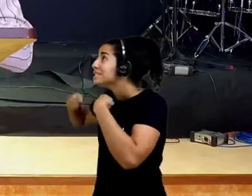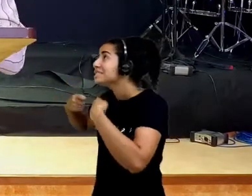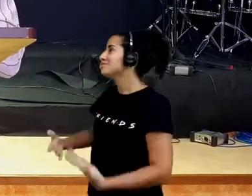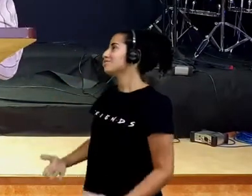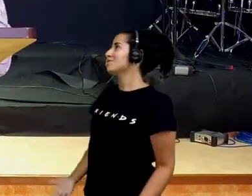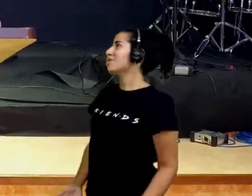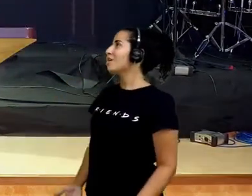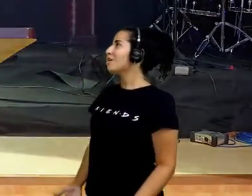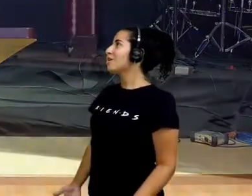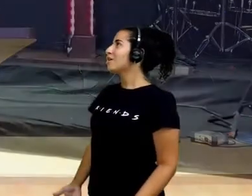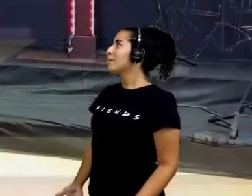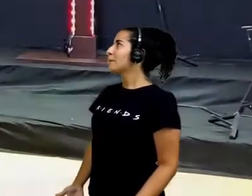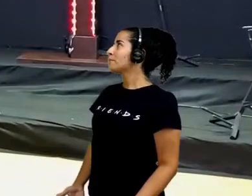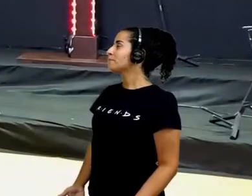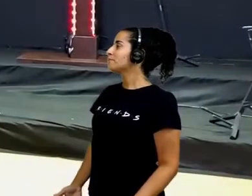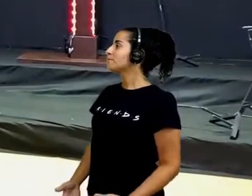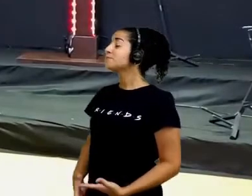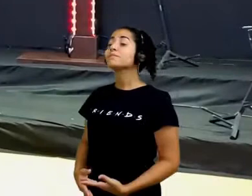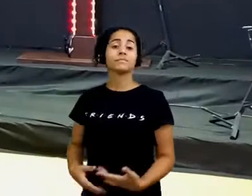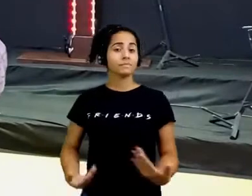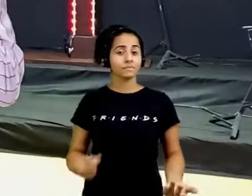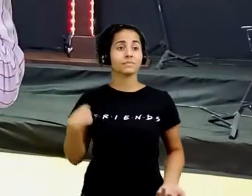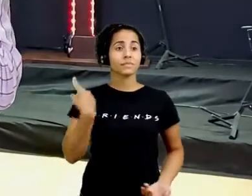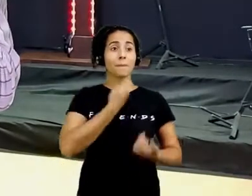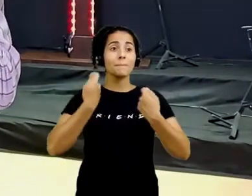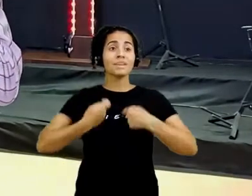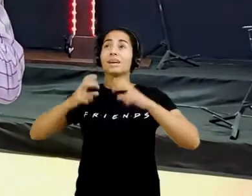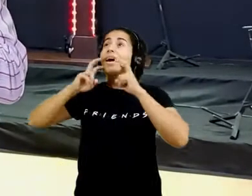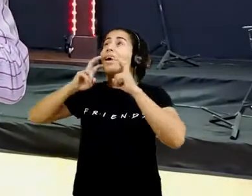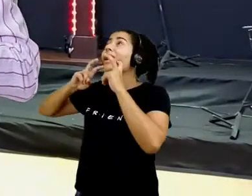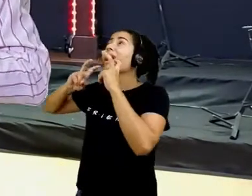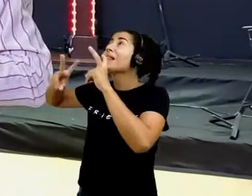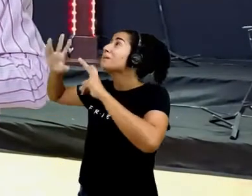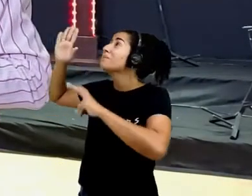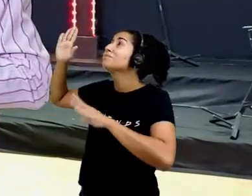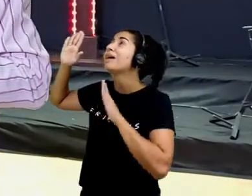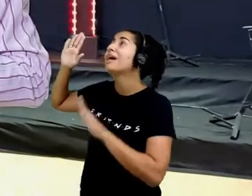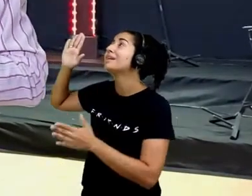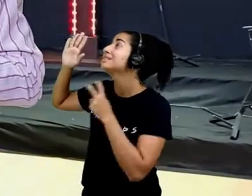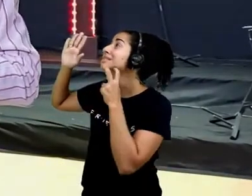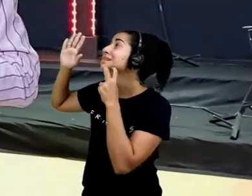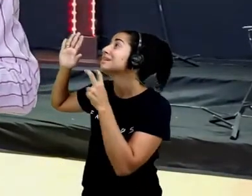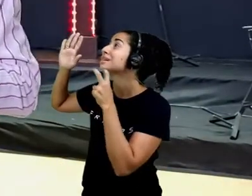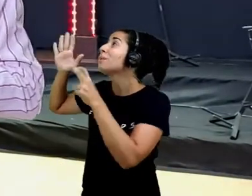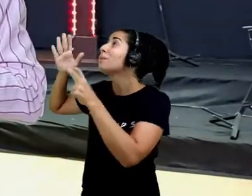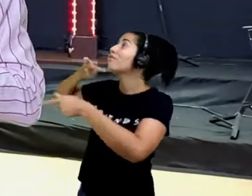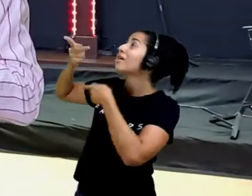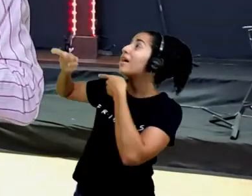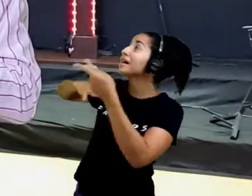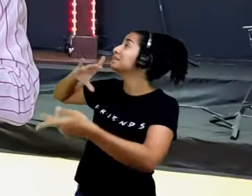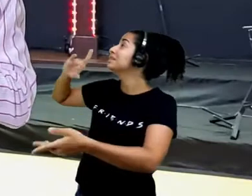Deus. Nós precisamos, querido, nos colocar, clamar, nos colocar, contar para Deus as